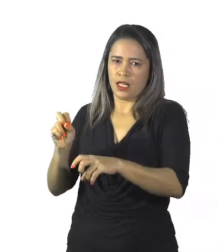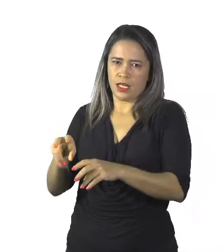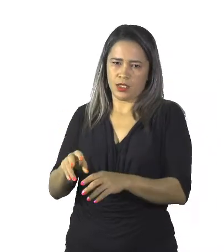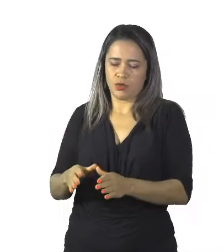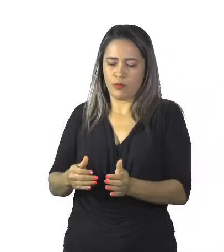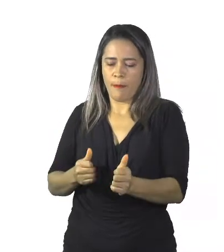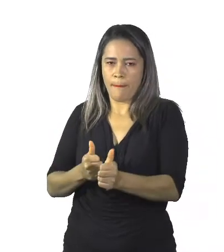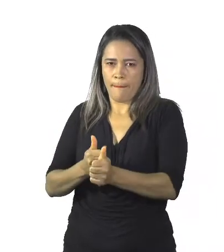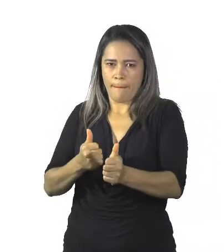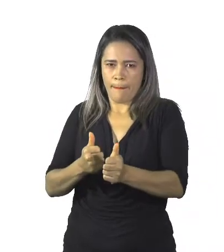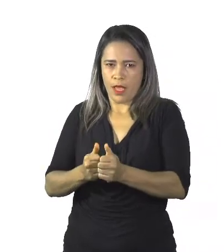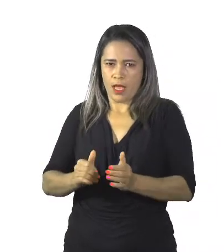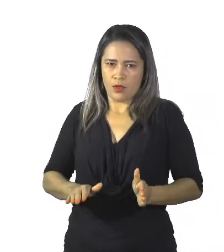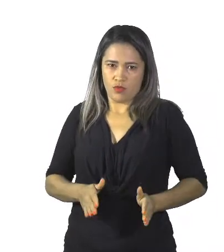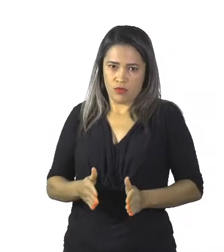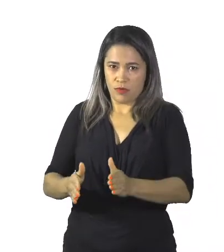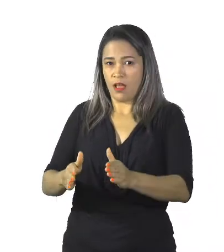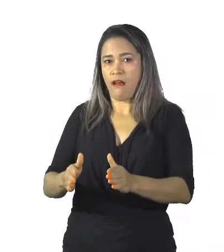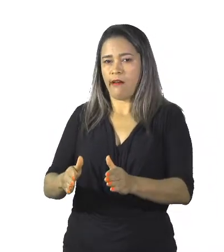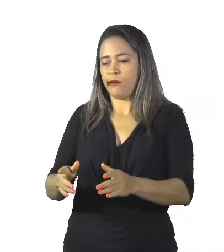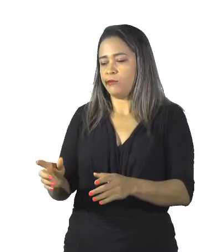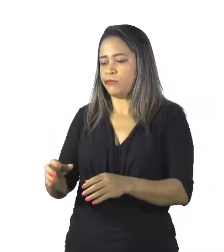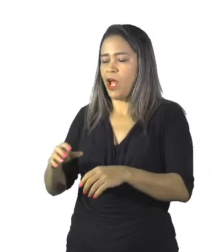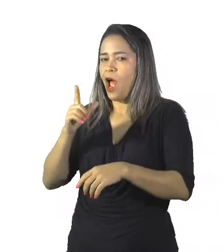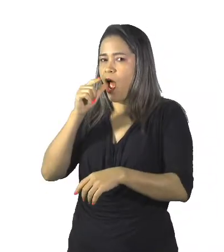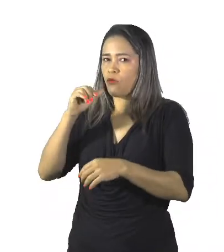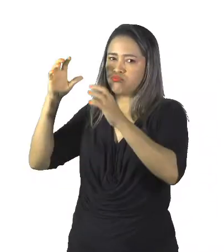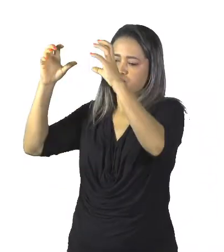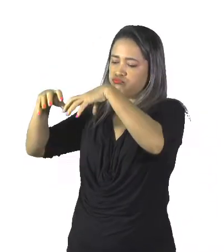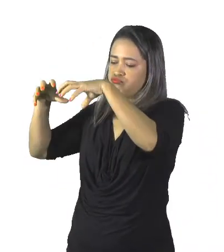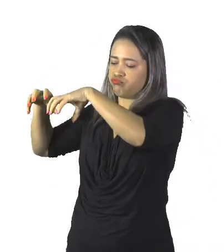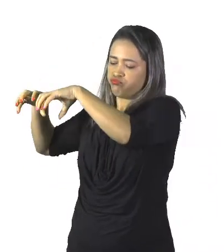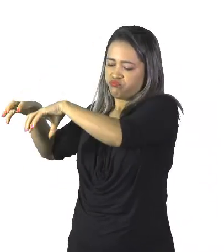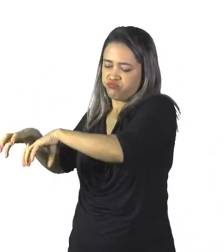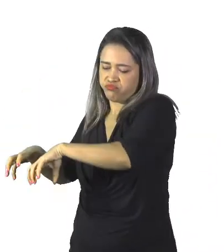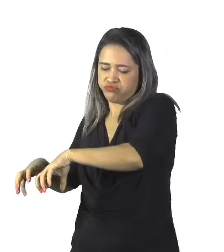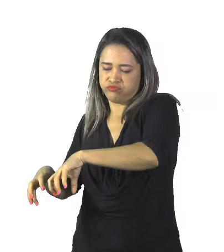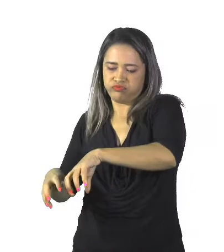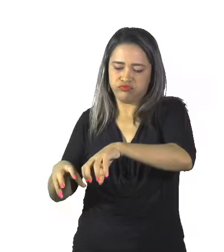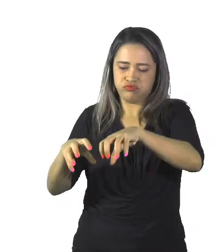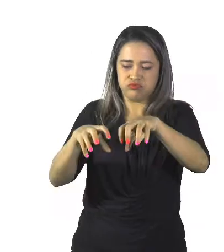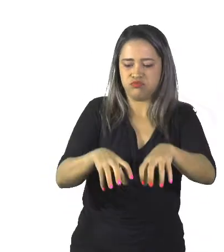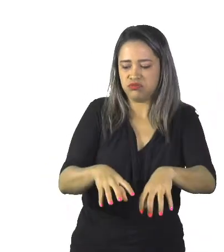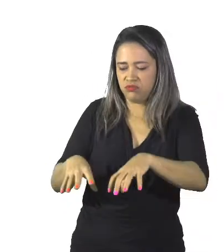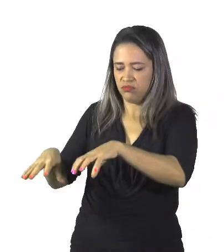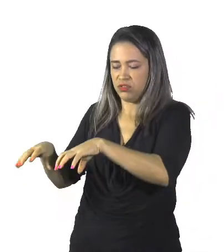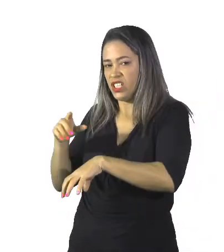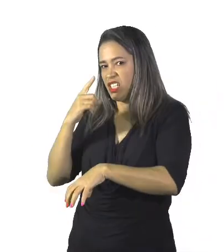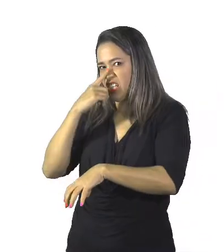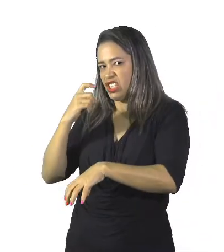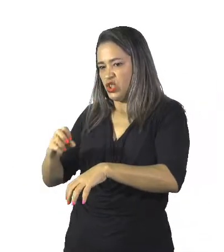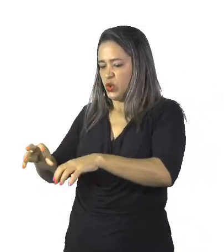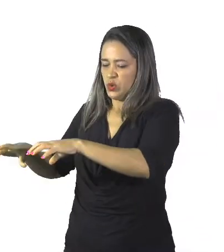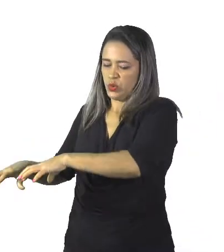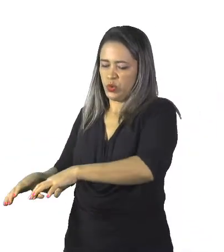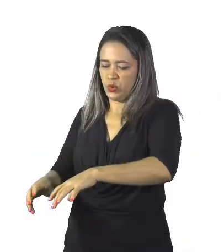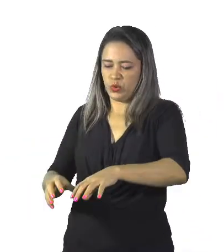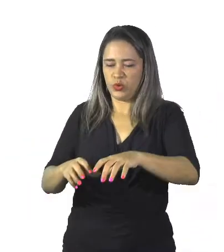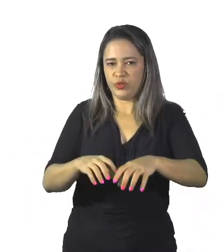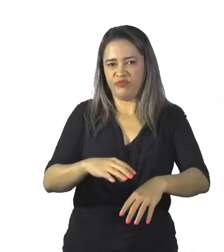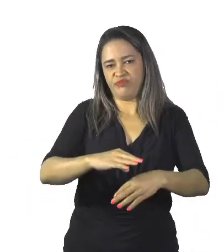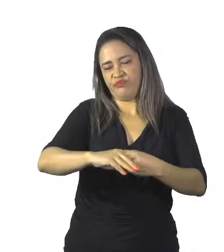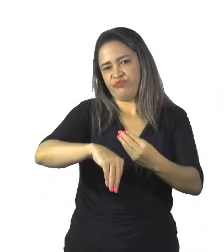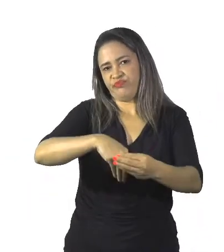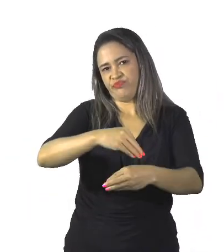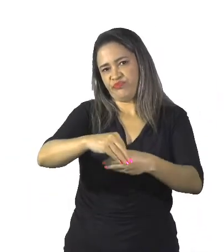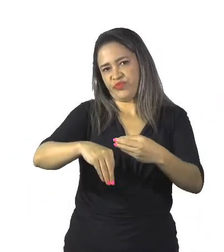ele permitiu que a água da chuva arrastasse lixo para o canal do córrego, contaminando a água com